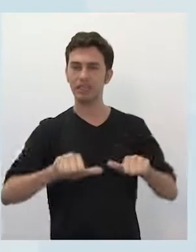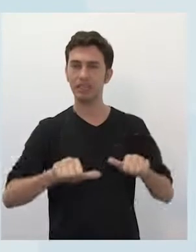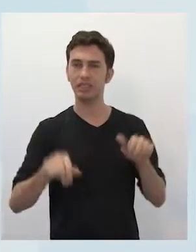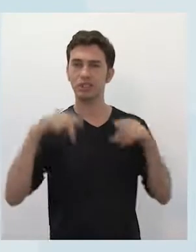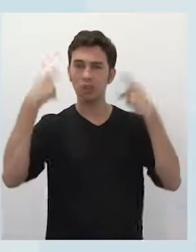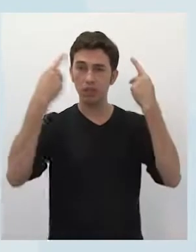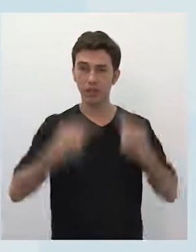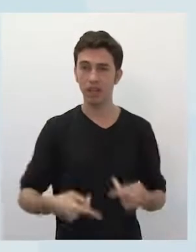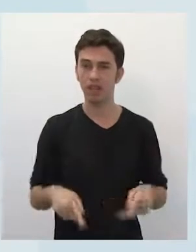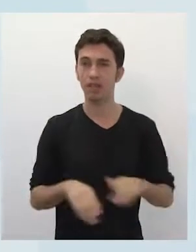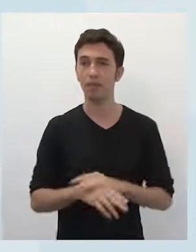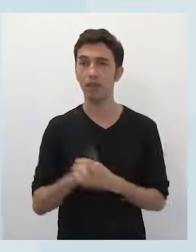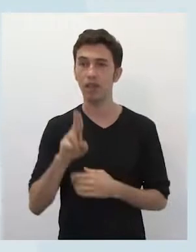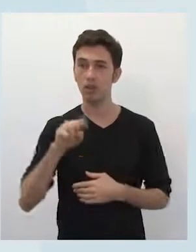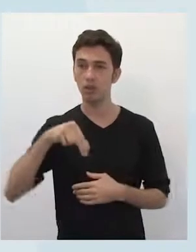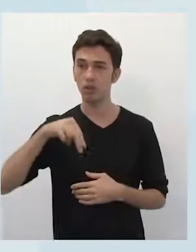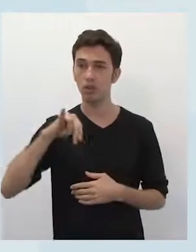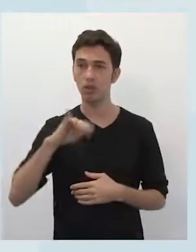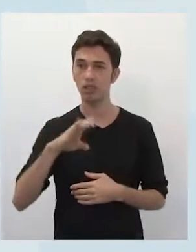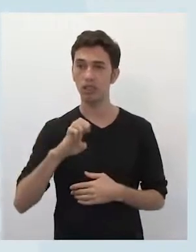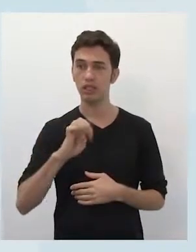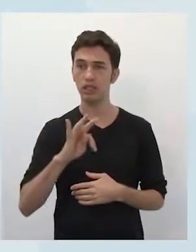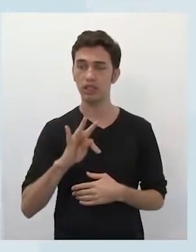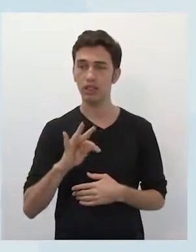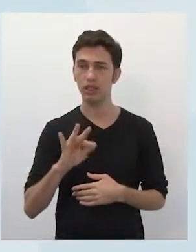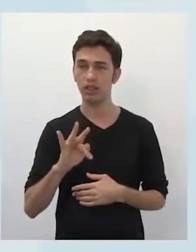deslocadas pela violência em Cabo